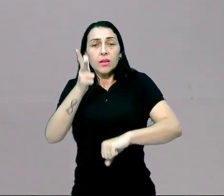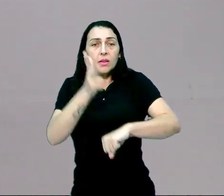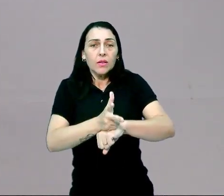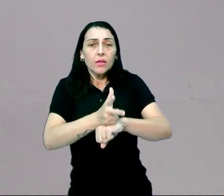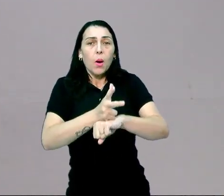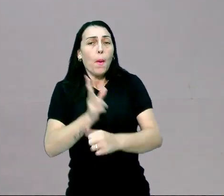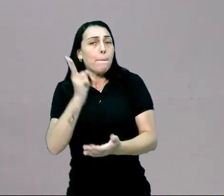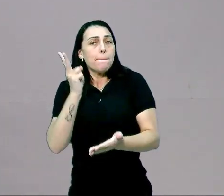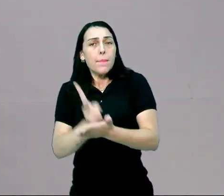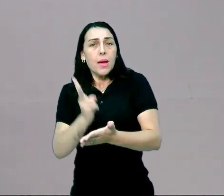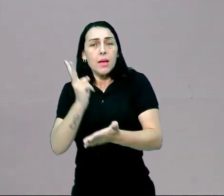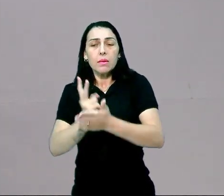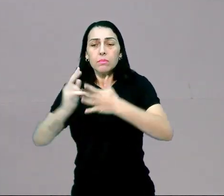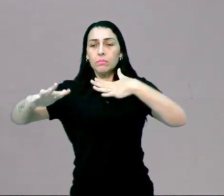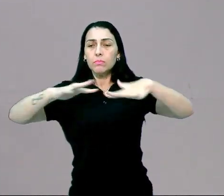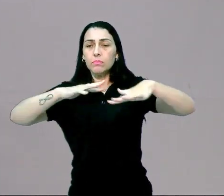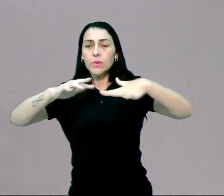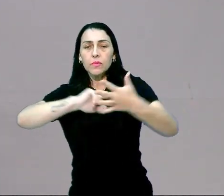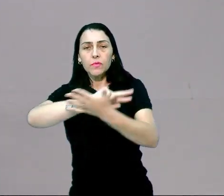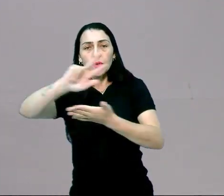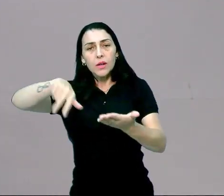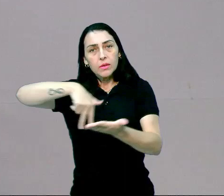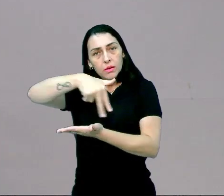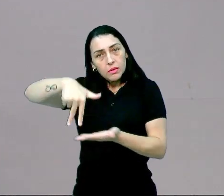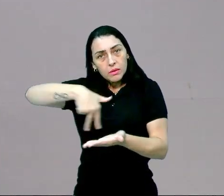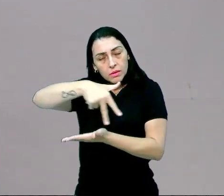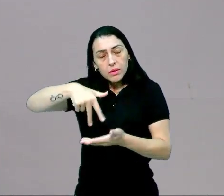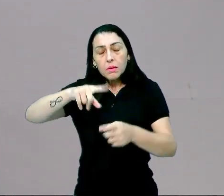fazendo o mesmo movimento. Várias danças, vários